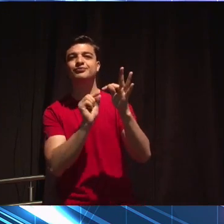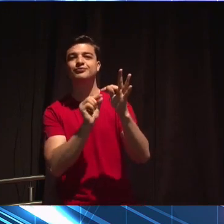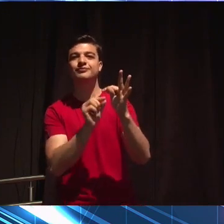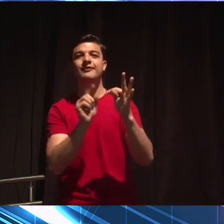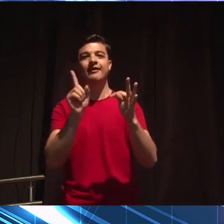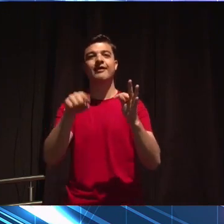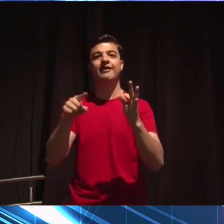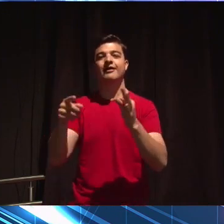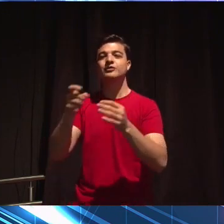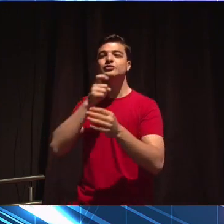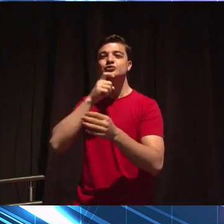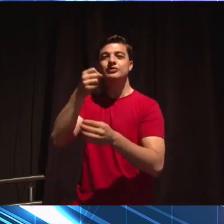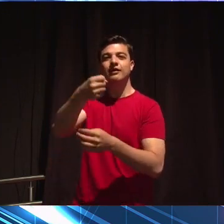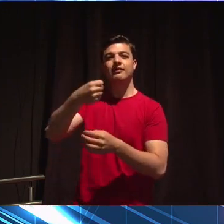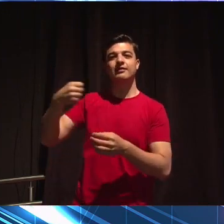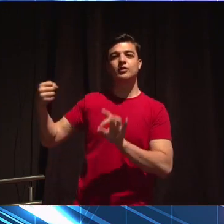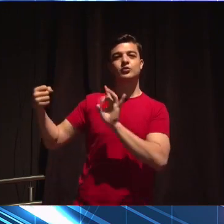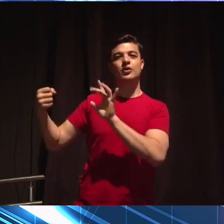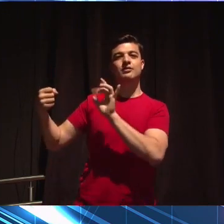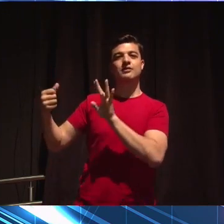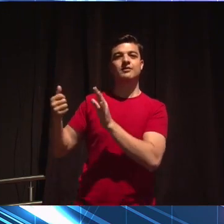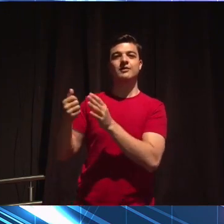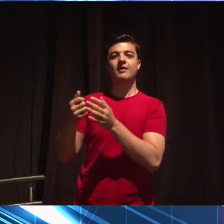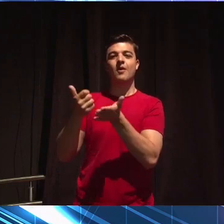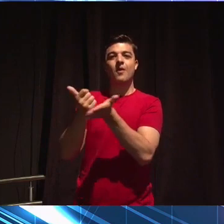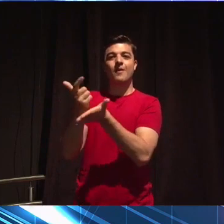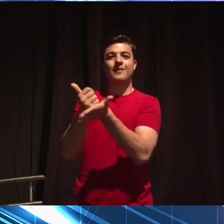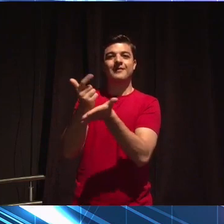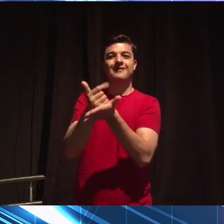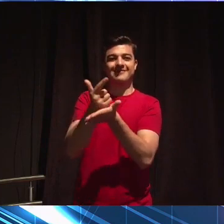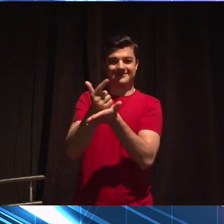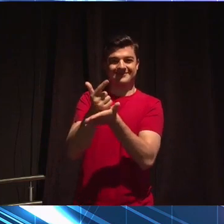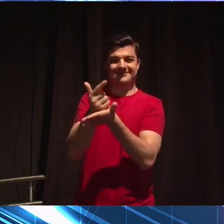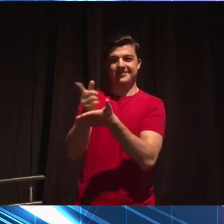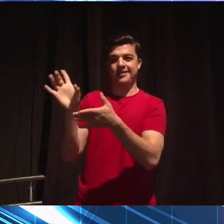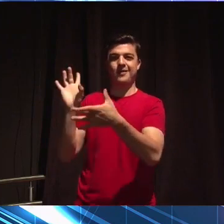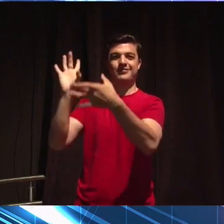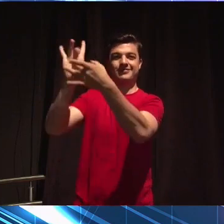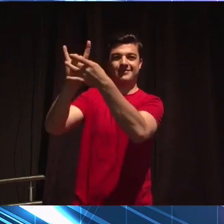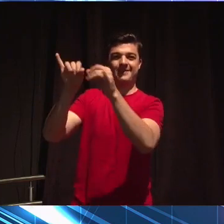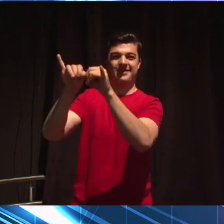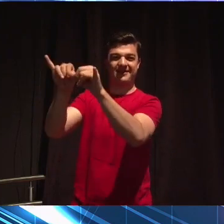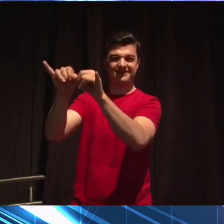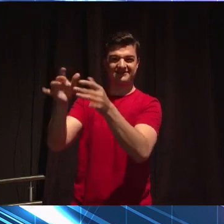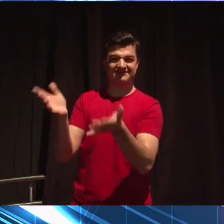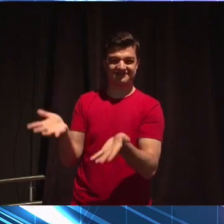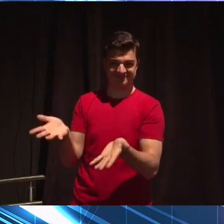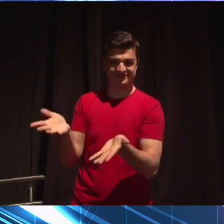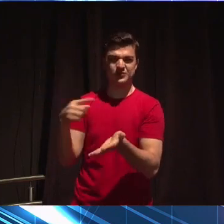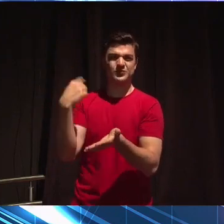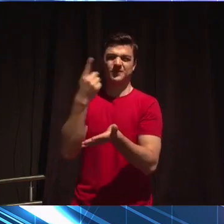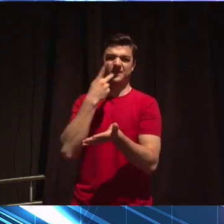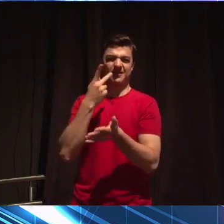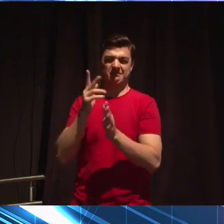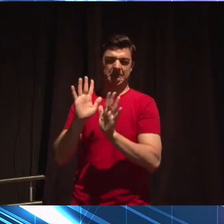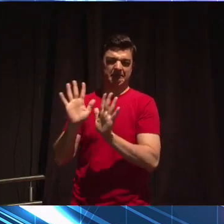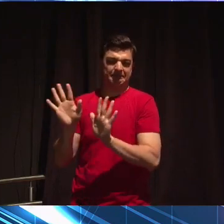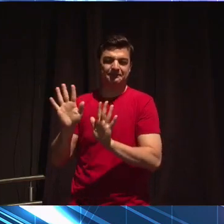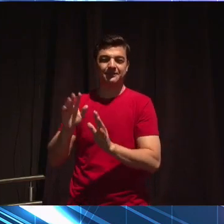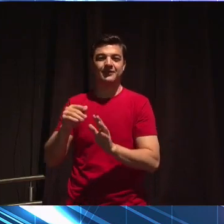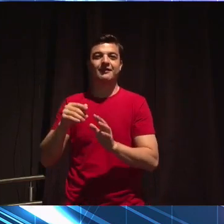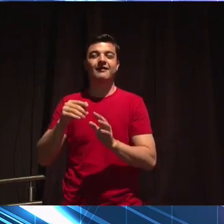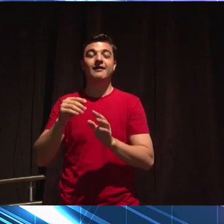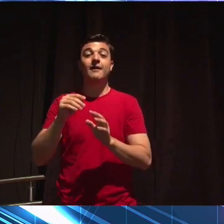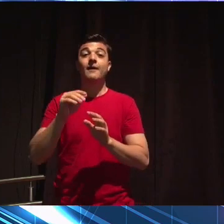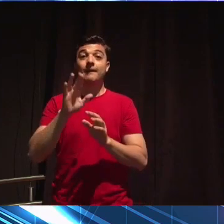na prática, se você for parar para pensar, você tem, no teu cotidiano, coisas conectadas, e cada vez mais conectadas. A